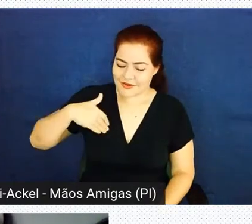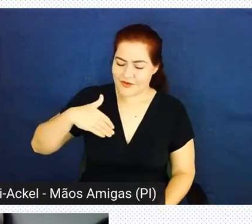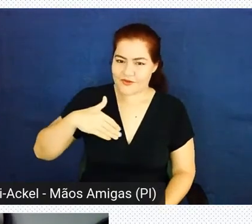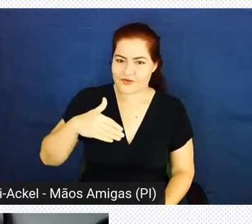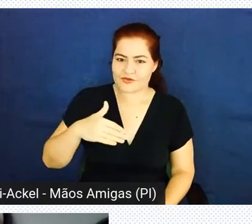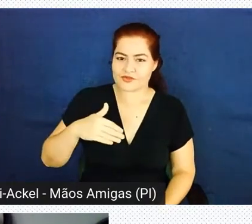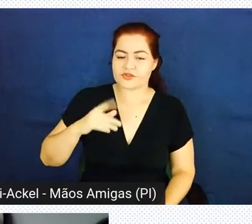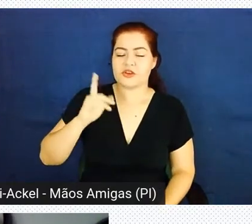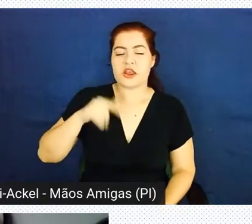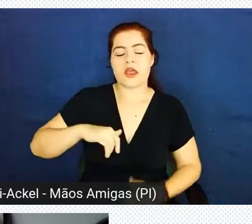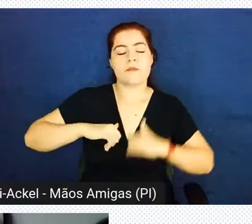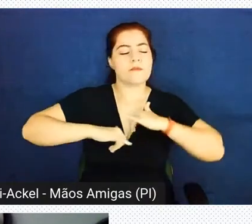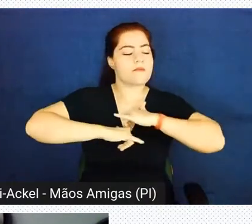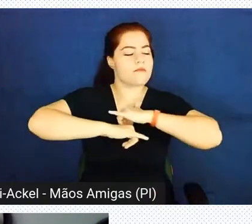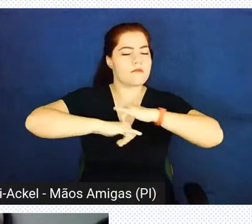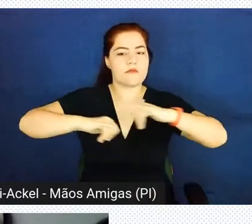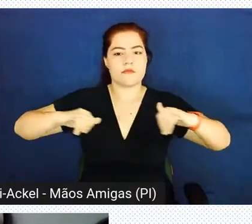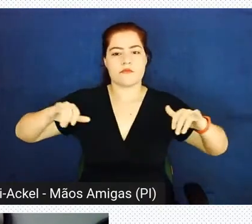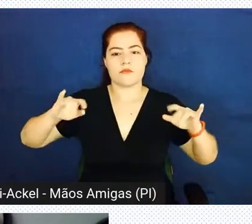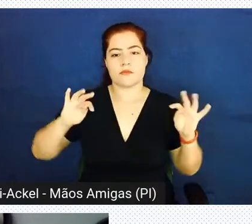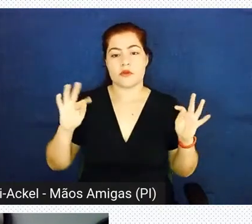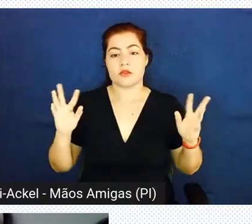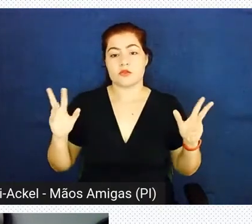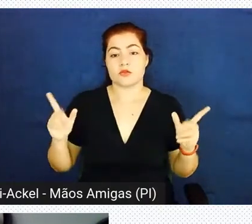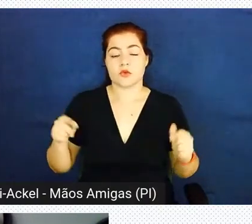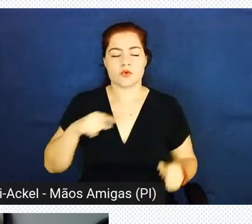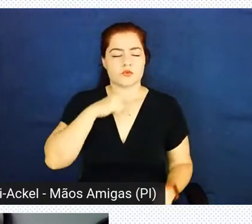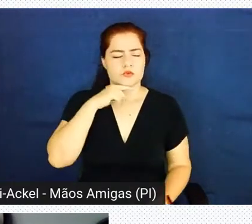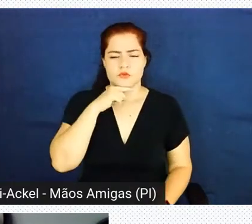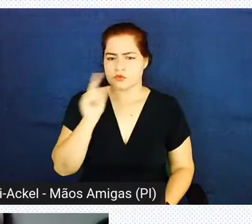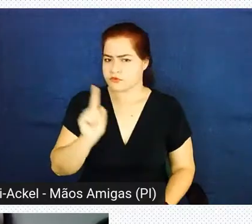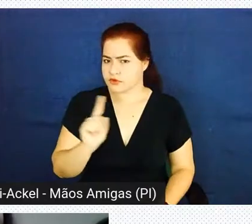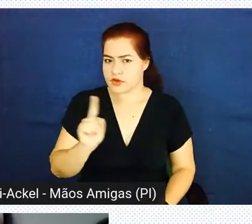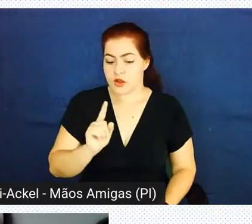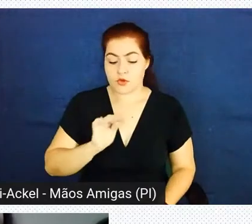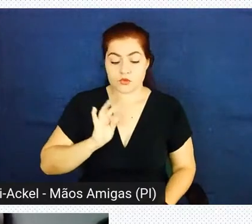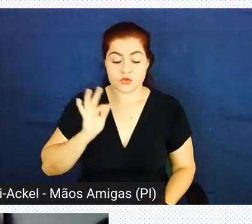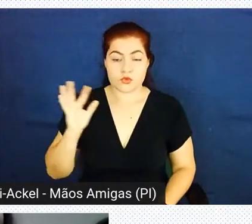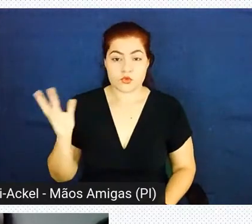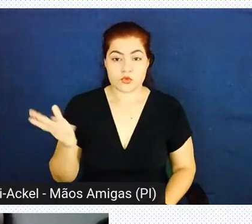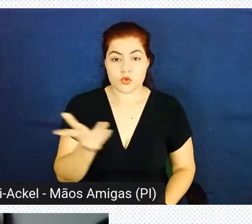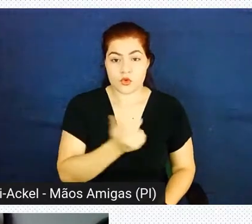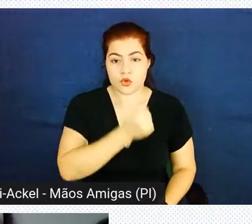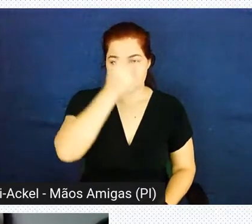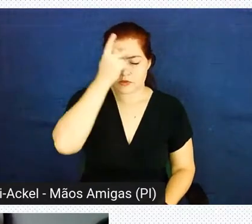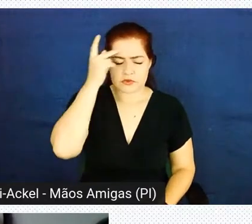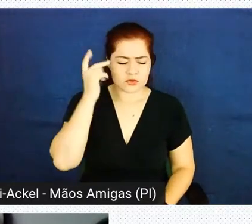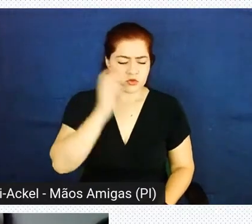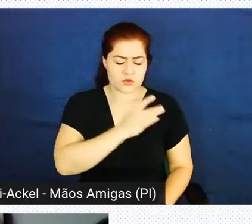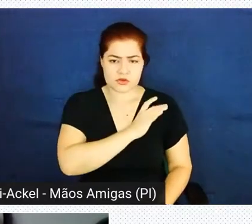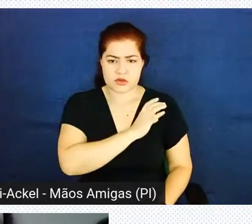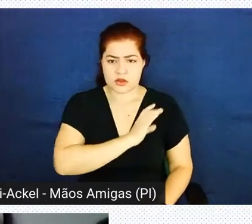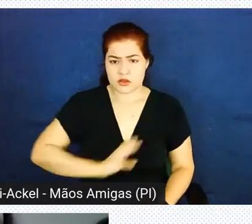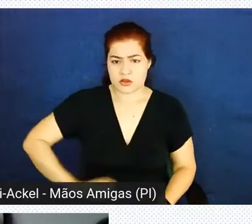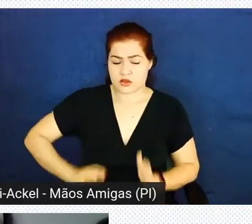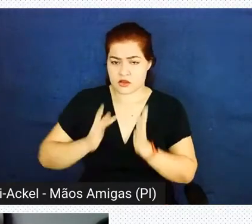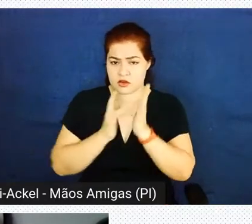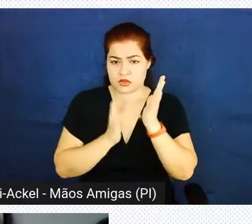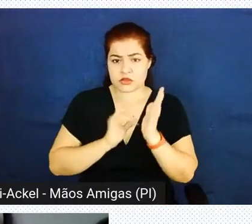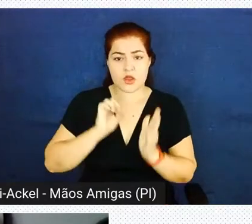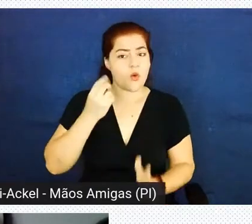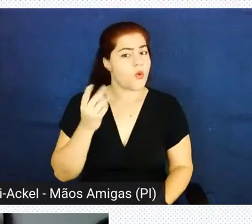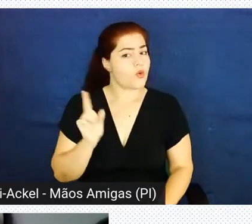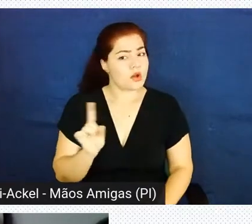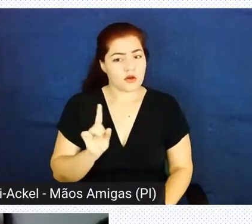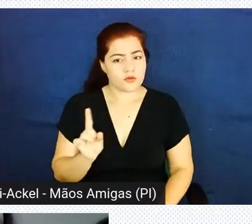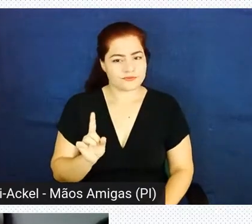dirigido a todos, sem dúvida, a todos, quer sejam cristãos, quer não sejam cristãos.